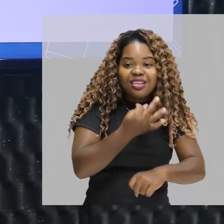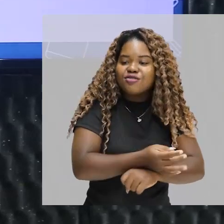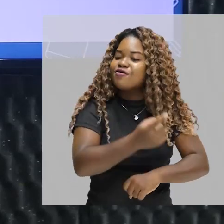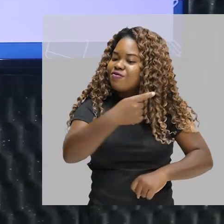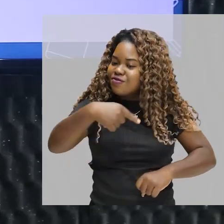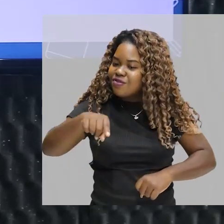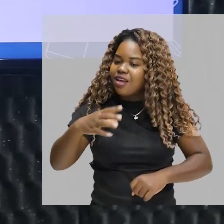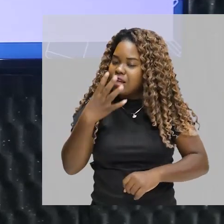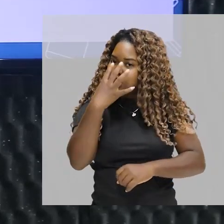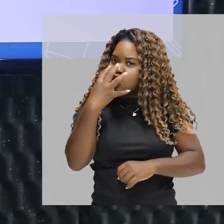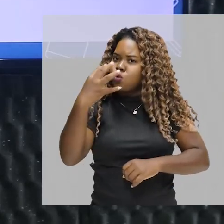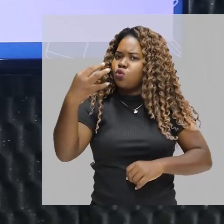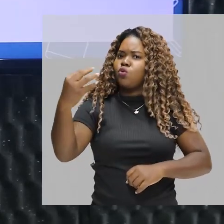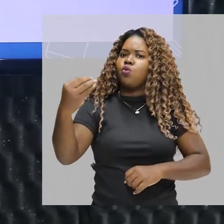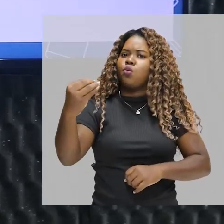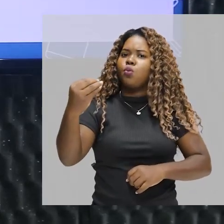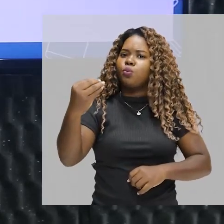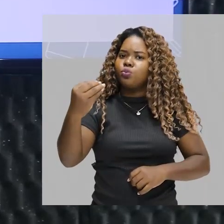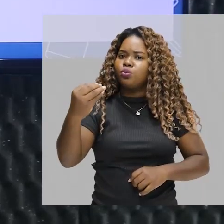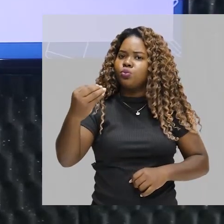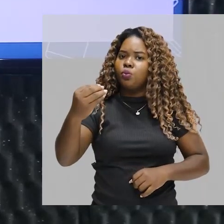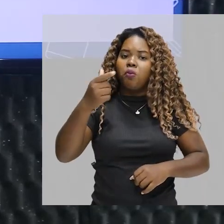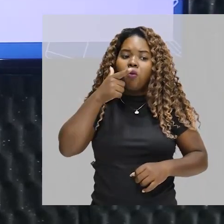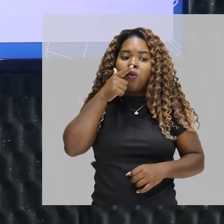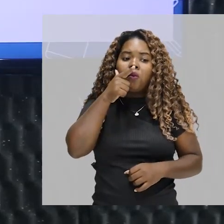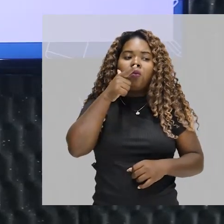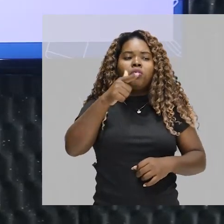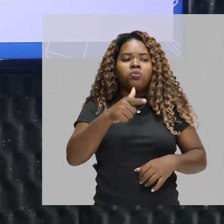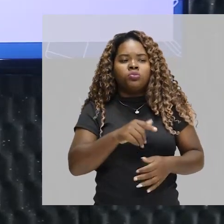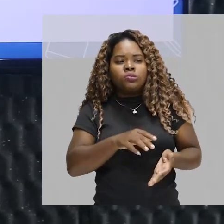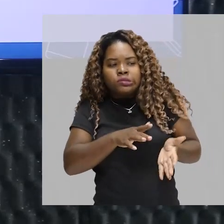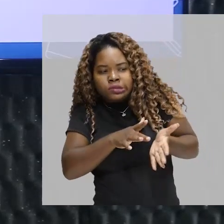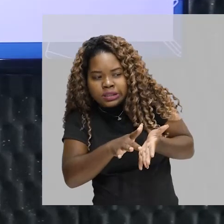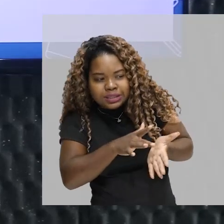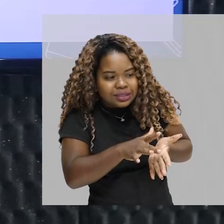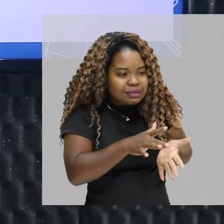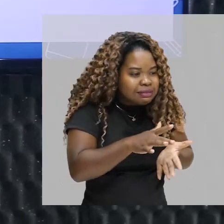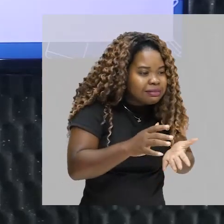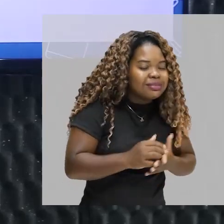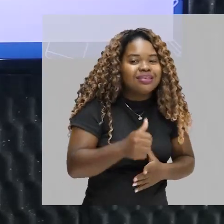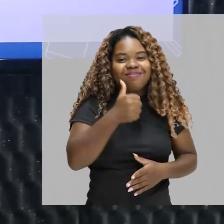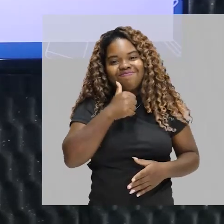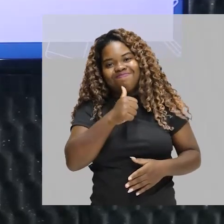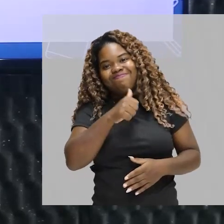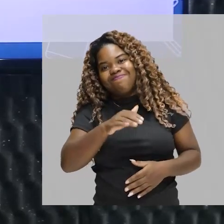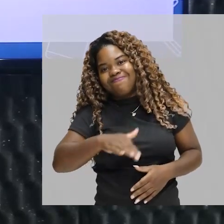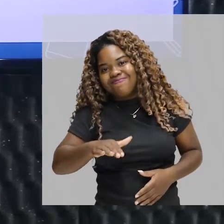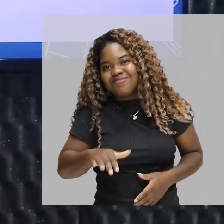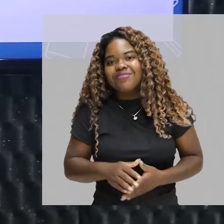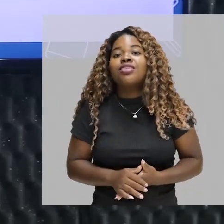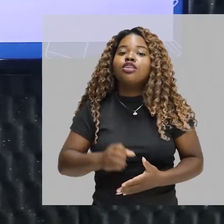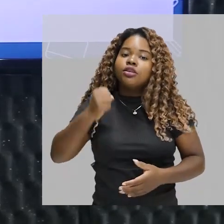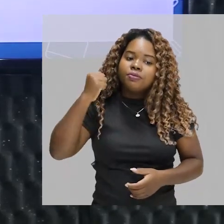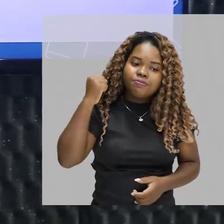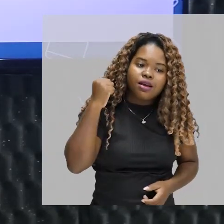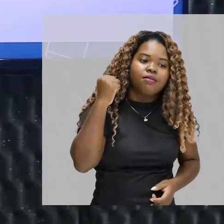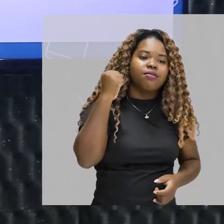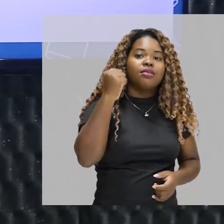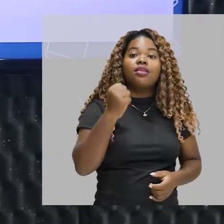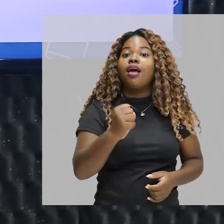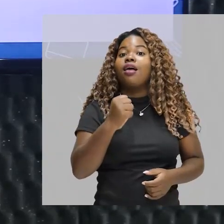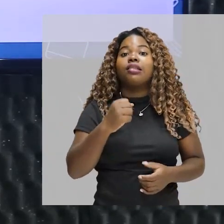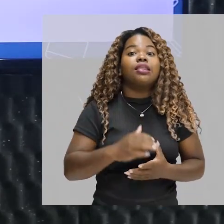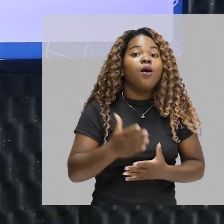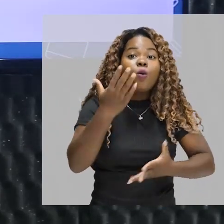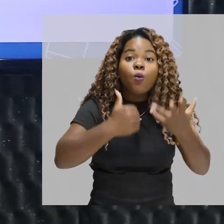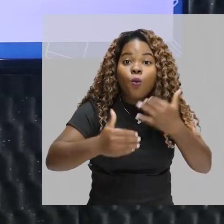consegue trapacear, enganar Chapeuzinho Vermelho. e matar a sua avó. Aliás, engolir